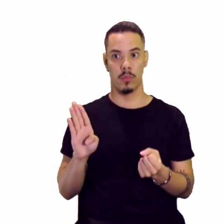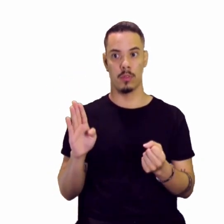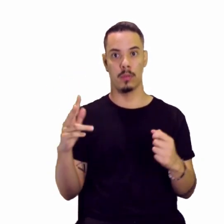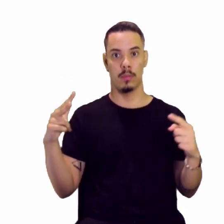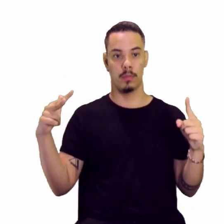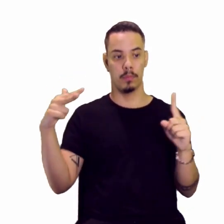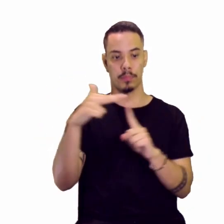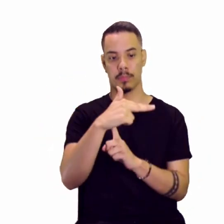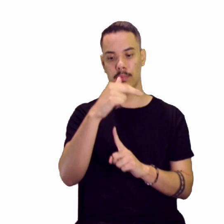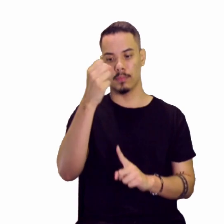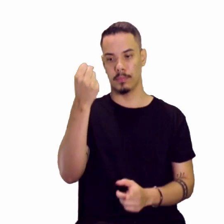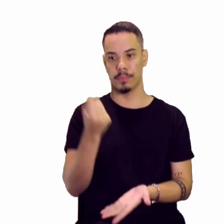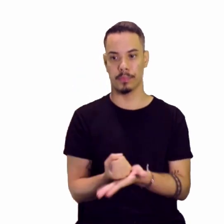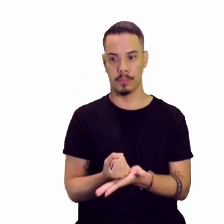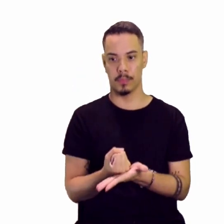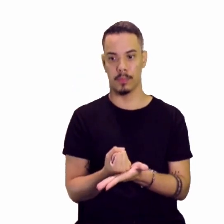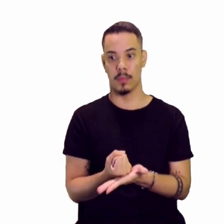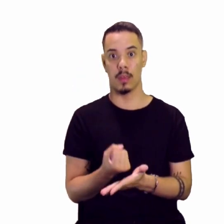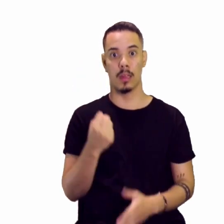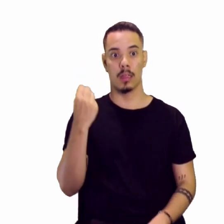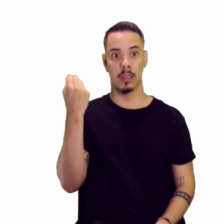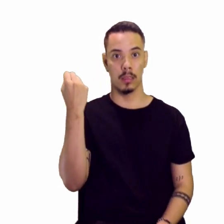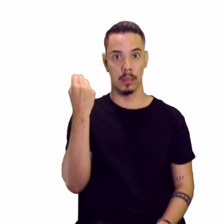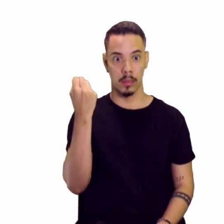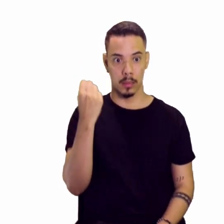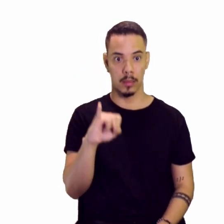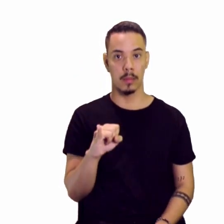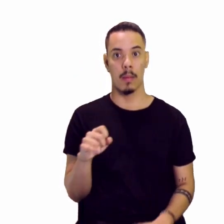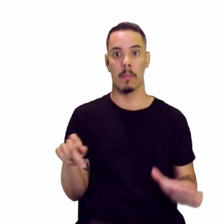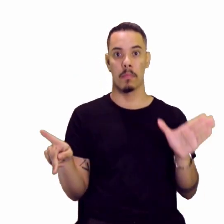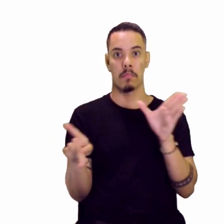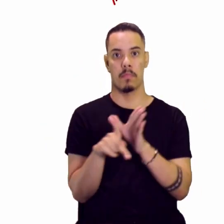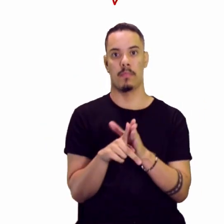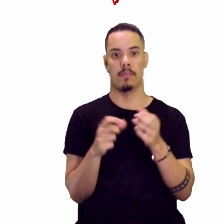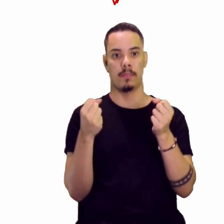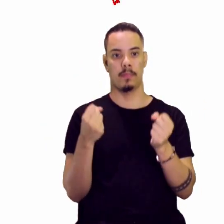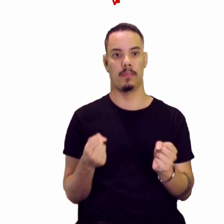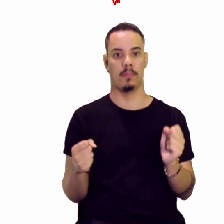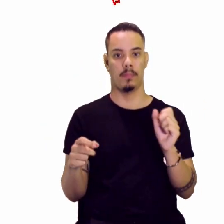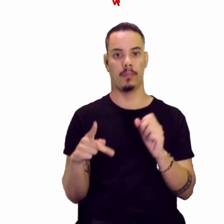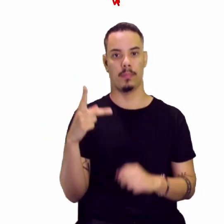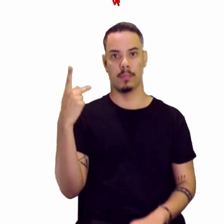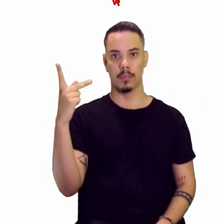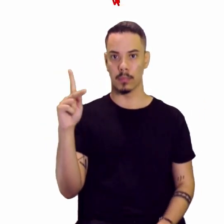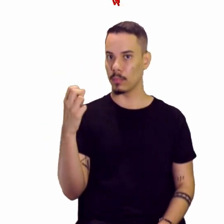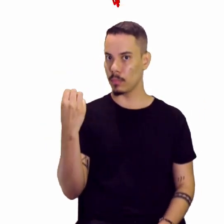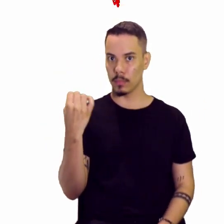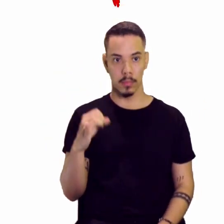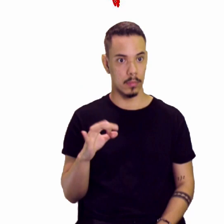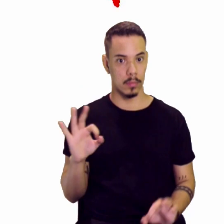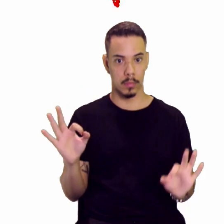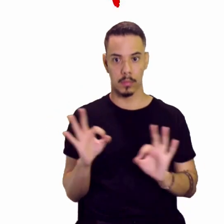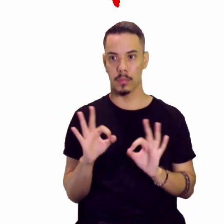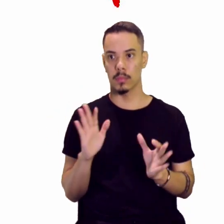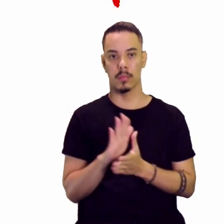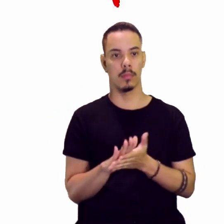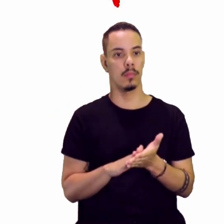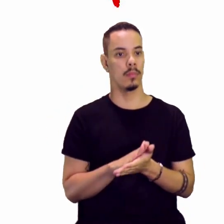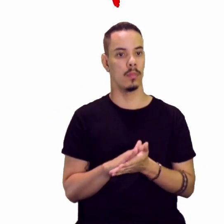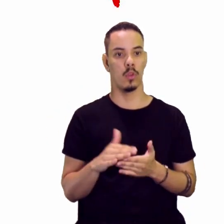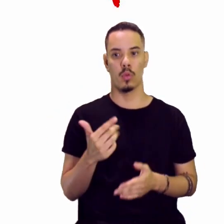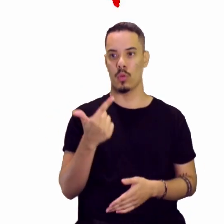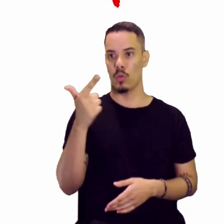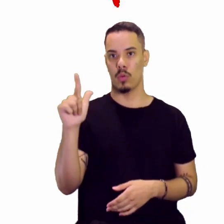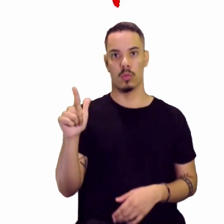o peso dele. E a força resultante é a própria do peso dele. Não tem outras forças. Não tem atrito, não tem força transpolir, etc. e tal. Não tem